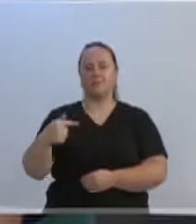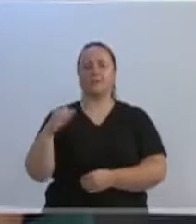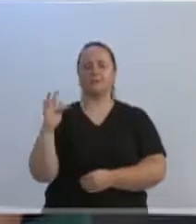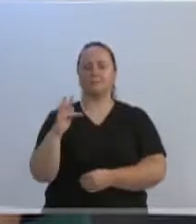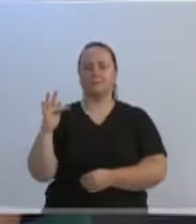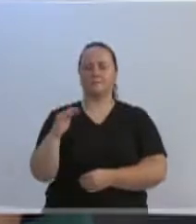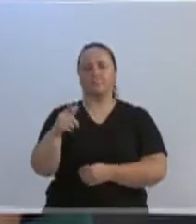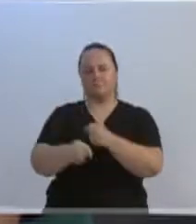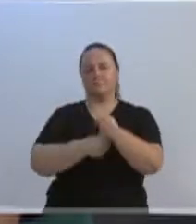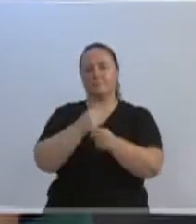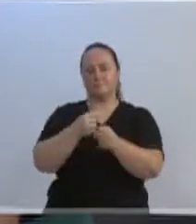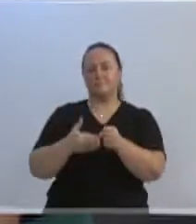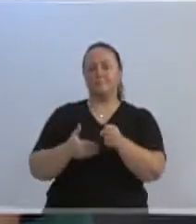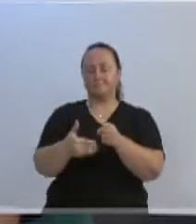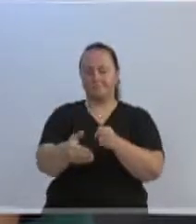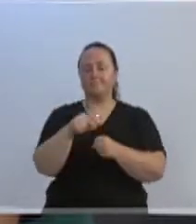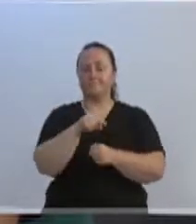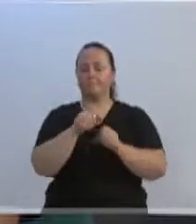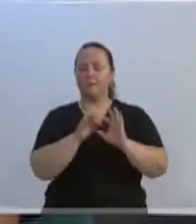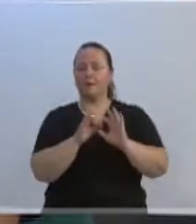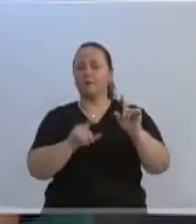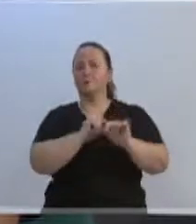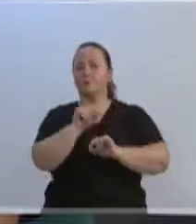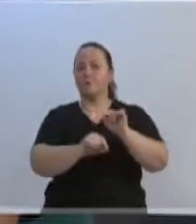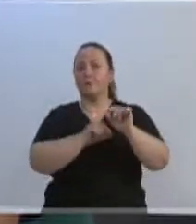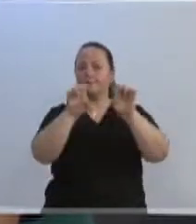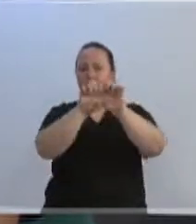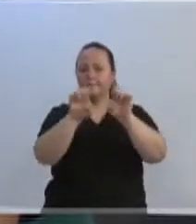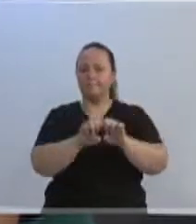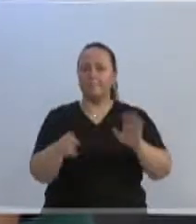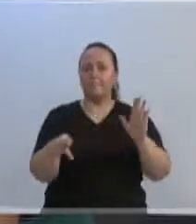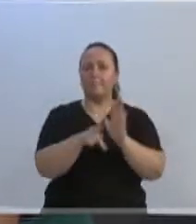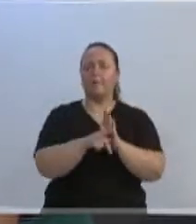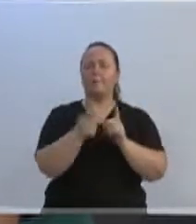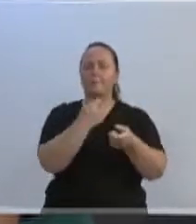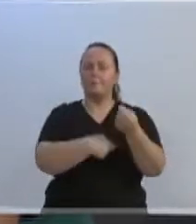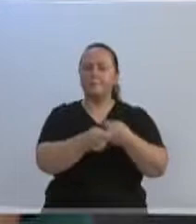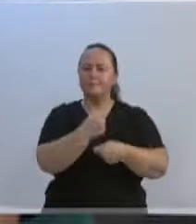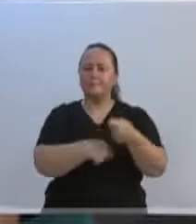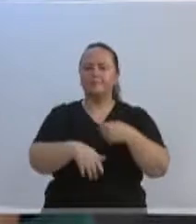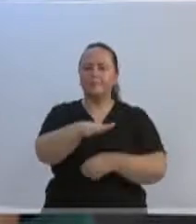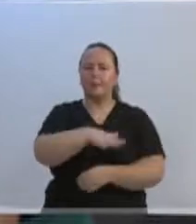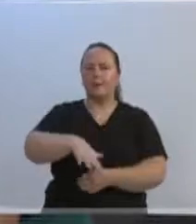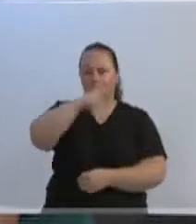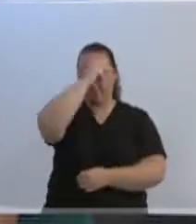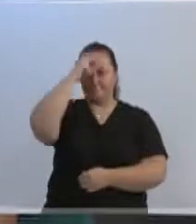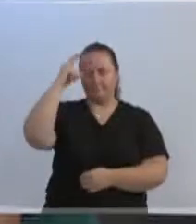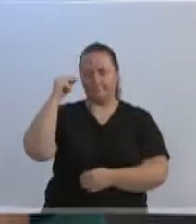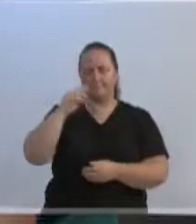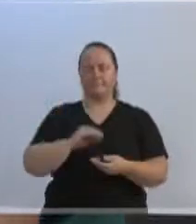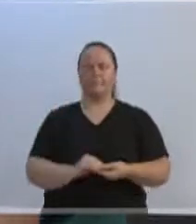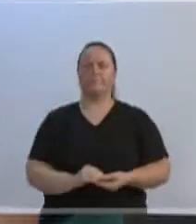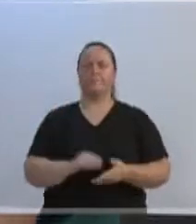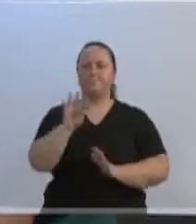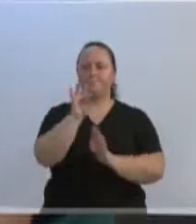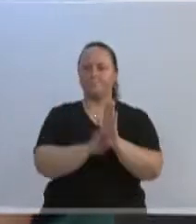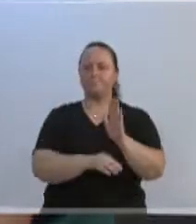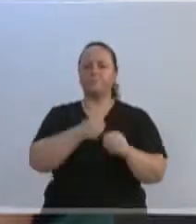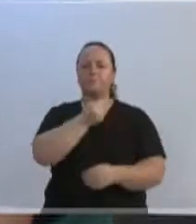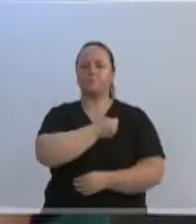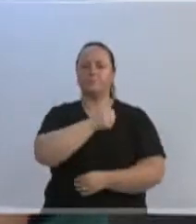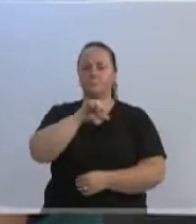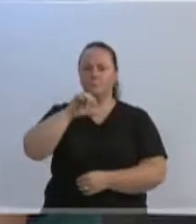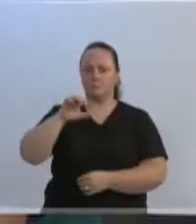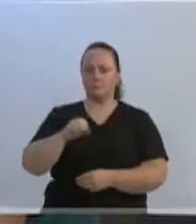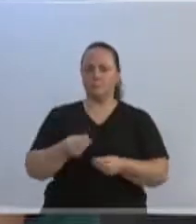que dispõe sobre a estrutura administrativa do poder executivo e dá outras providências a mensagem 90 encaminhando o